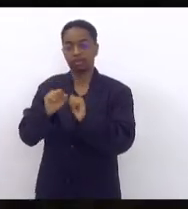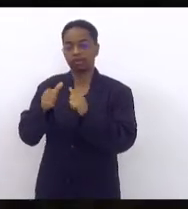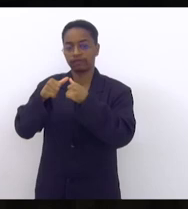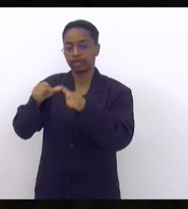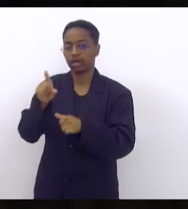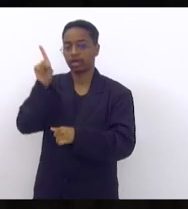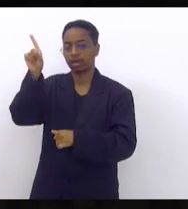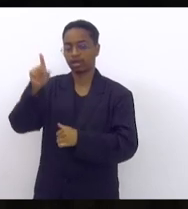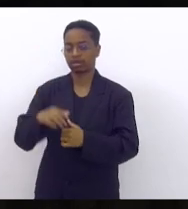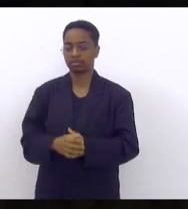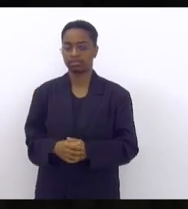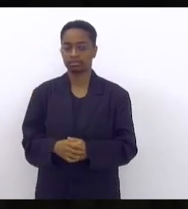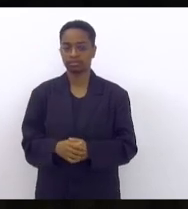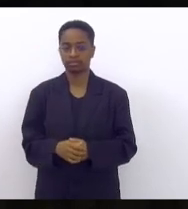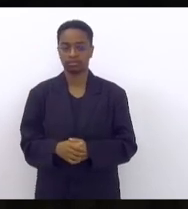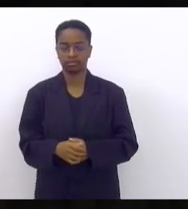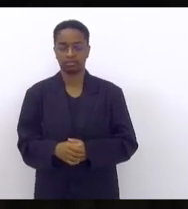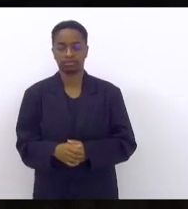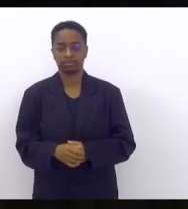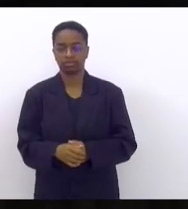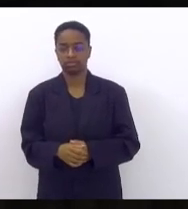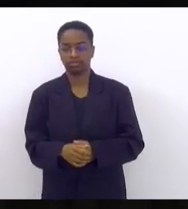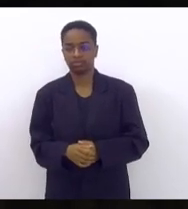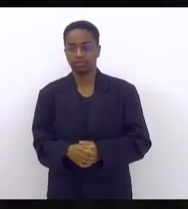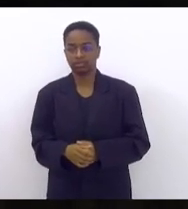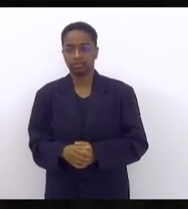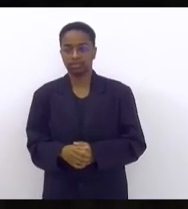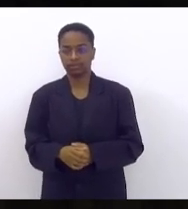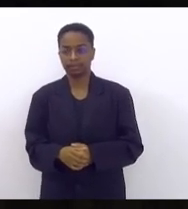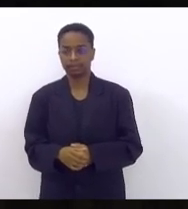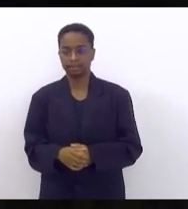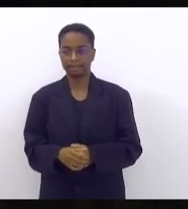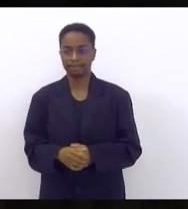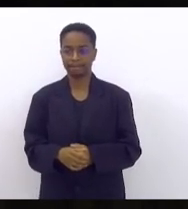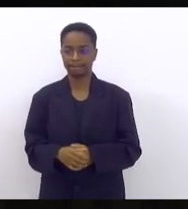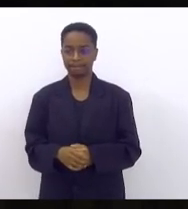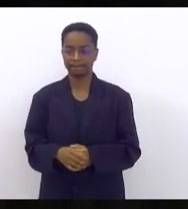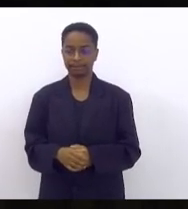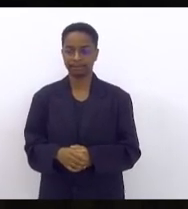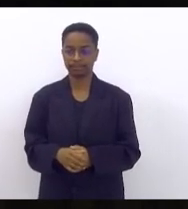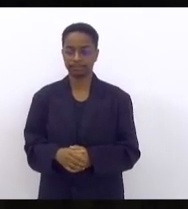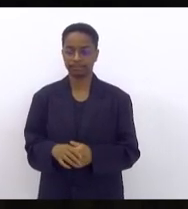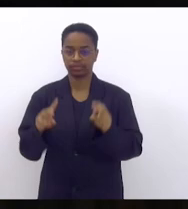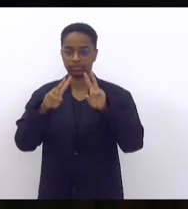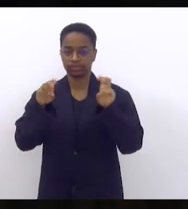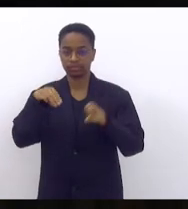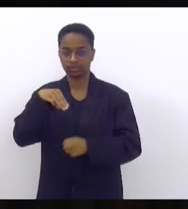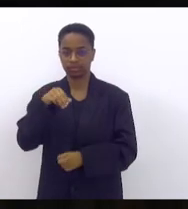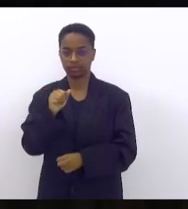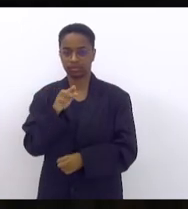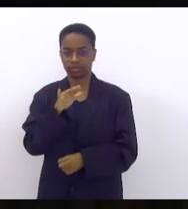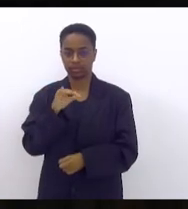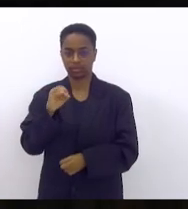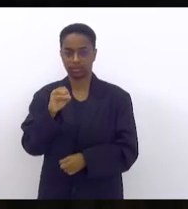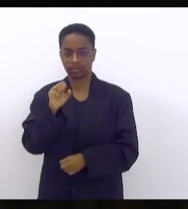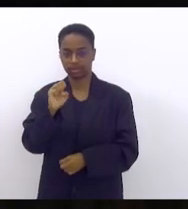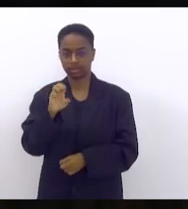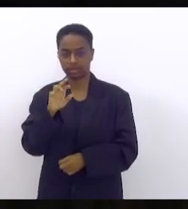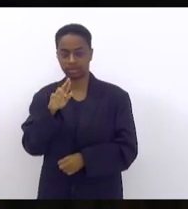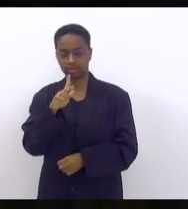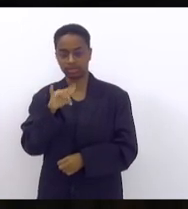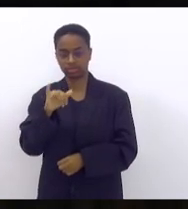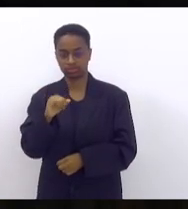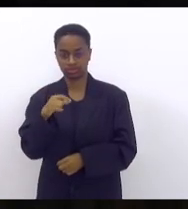aqui a galeria. Sobre a fala do Mário Sérgio, que foi uma fala muito, muito